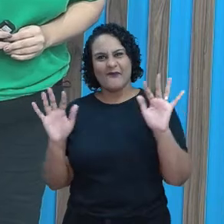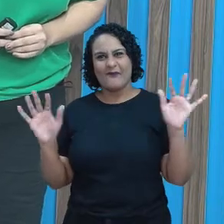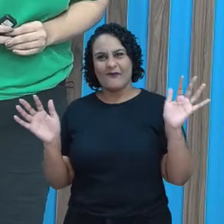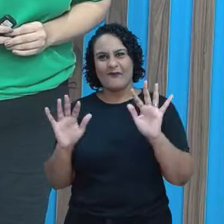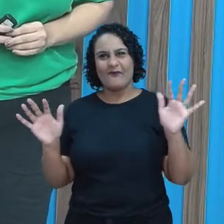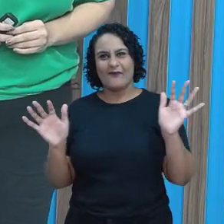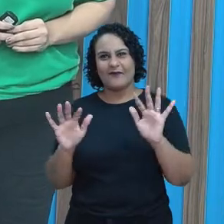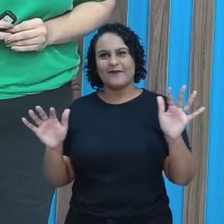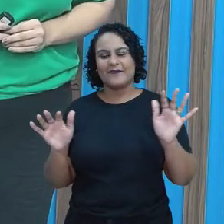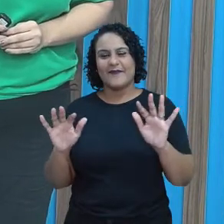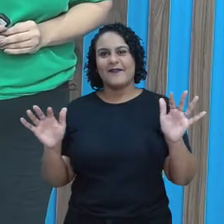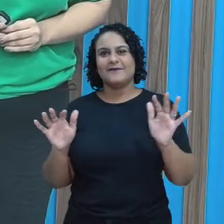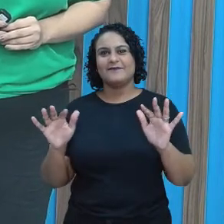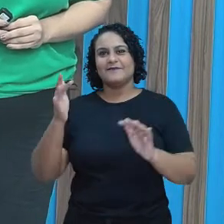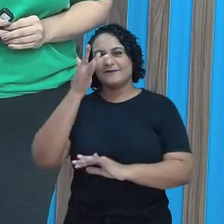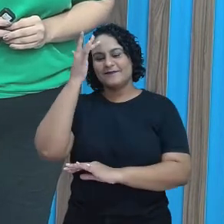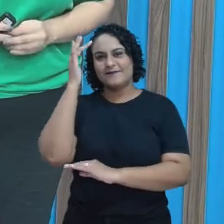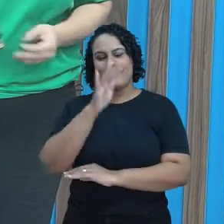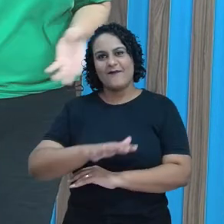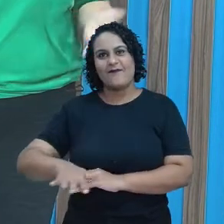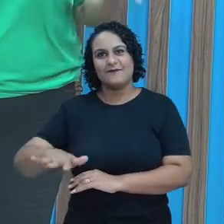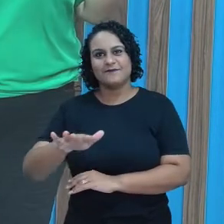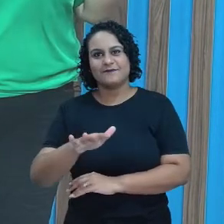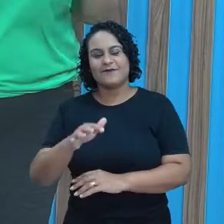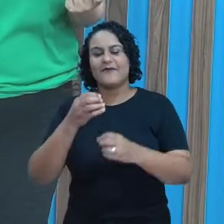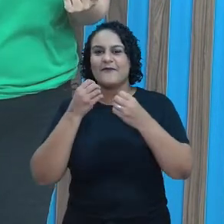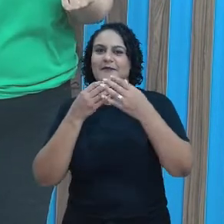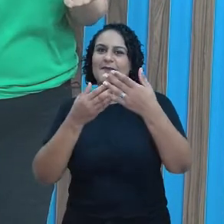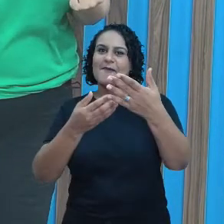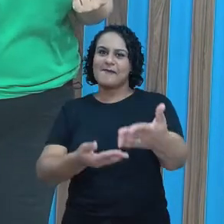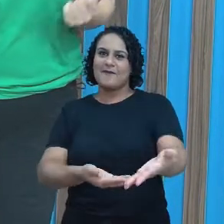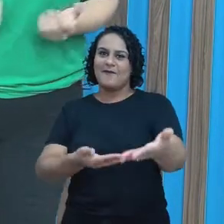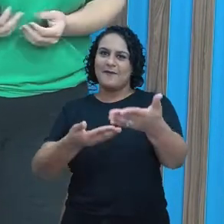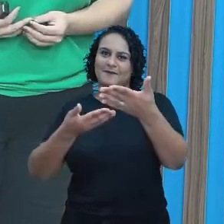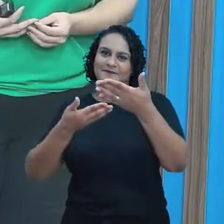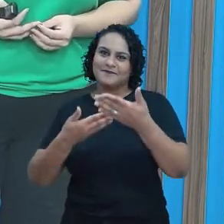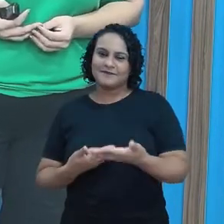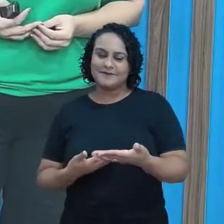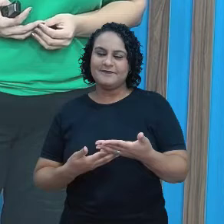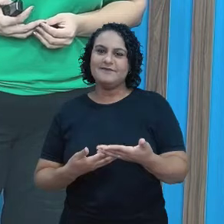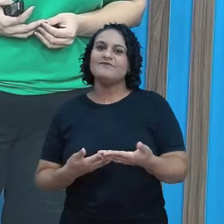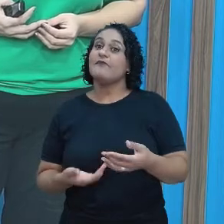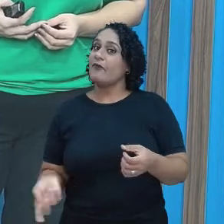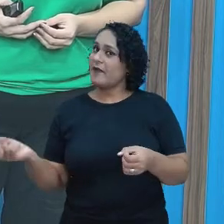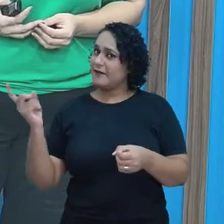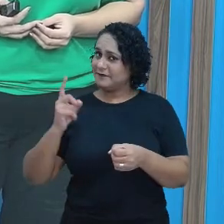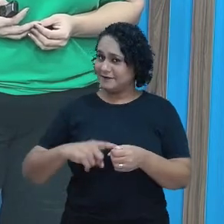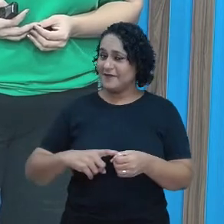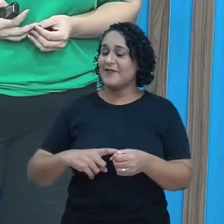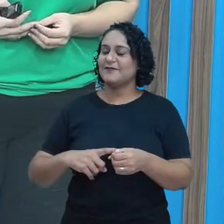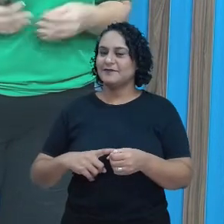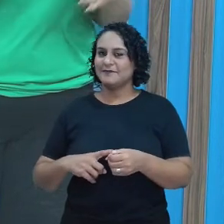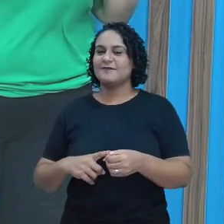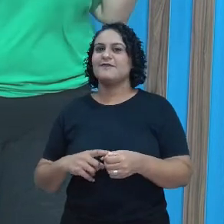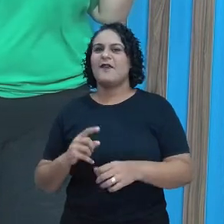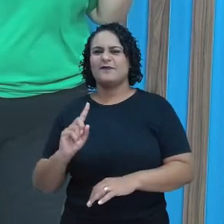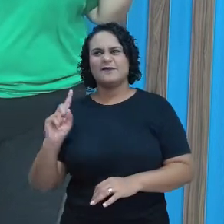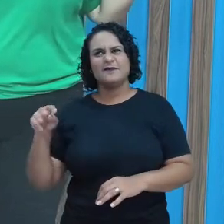Olá, estudantes e professores do nono ano, sejam muito bem-vindos de volta aqui, né?